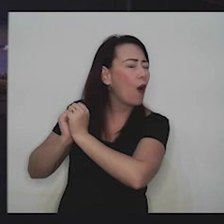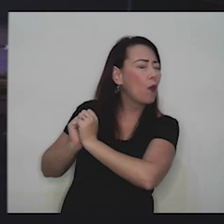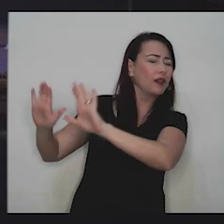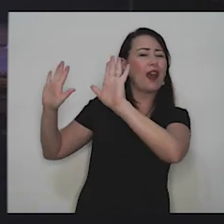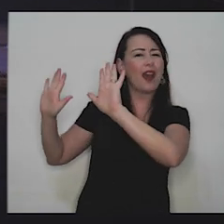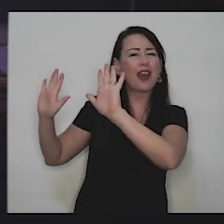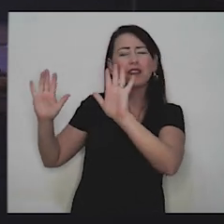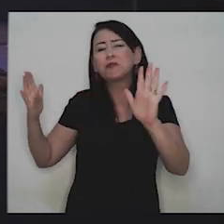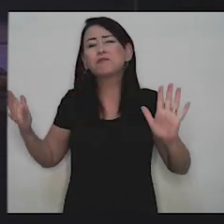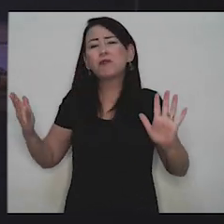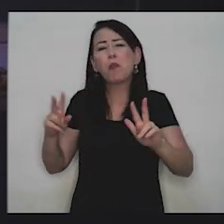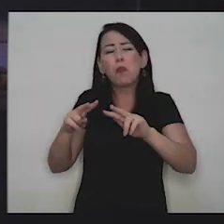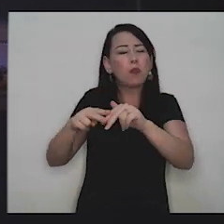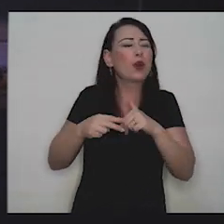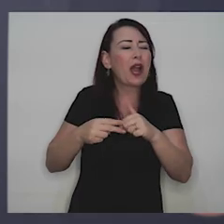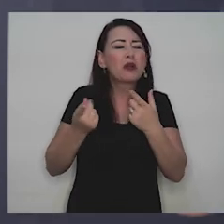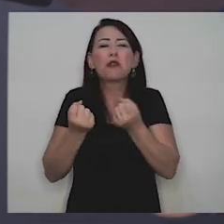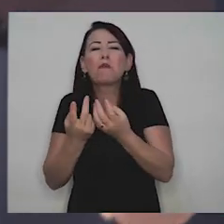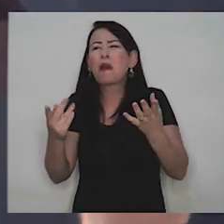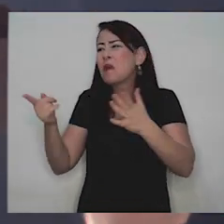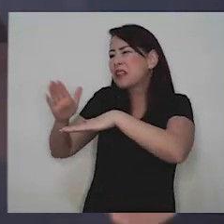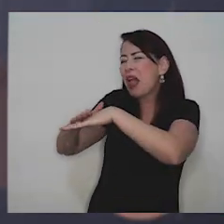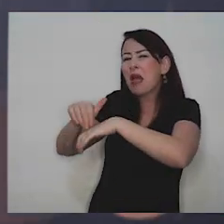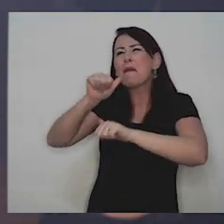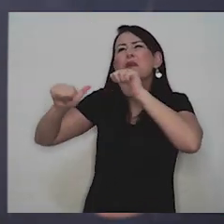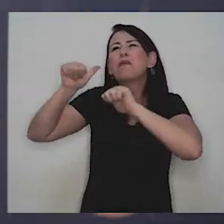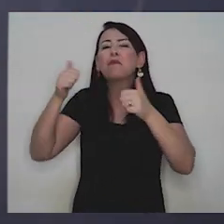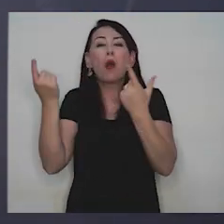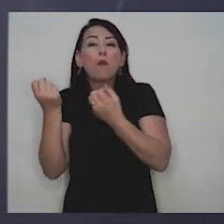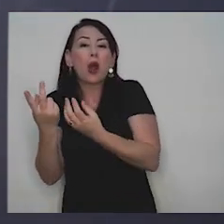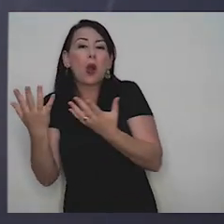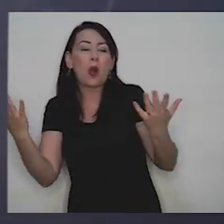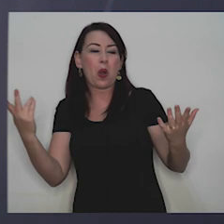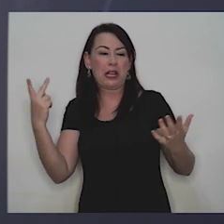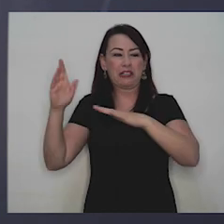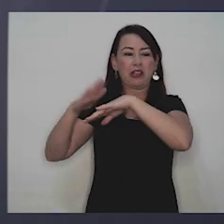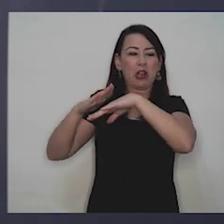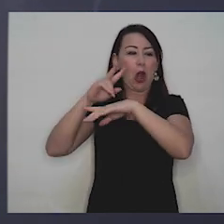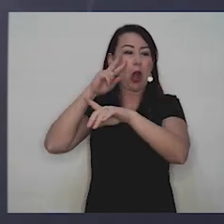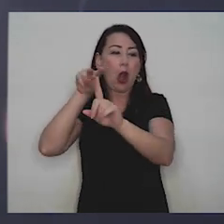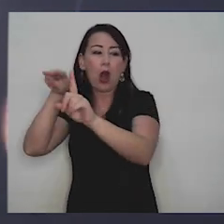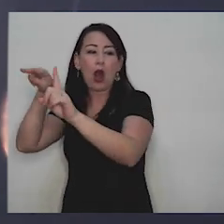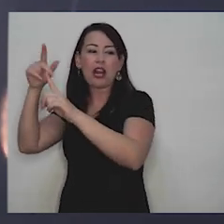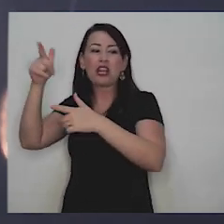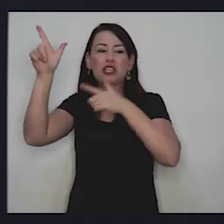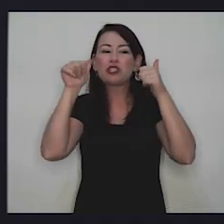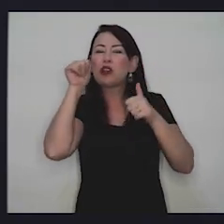Por um motivo qualquer, uma bebida a mais, um olhar de mulher para